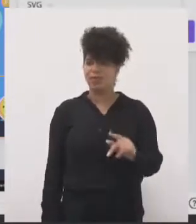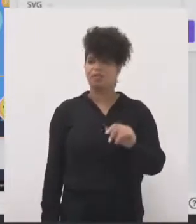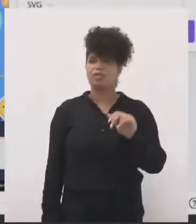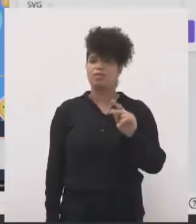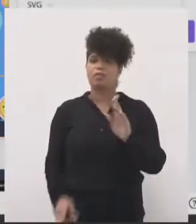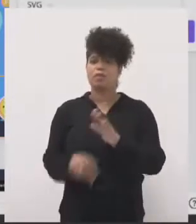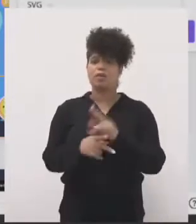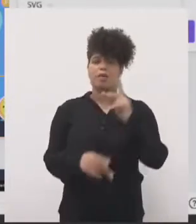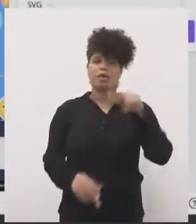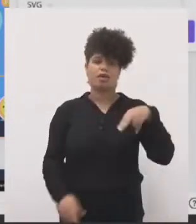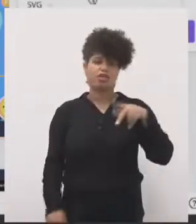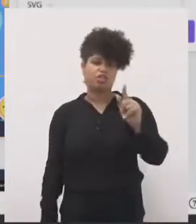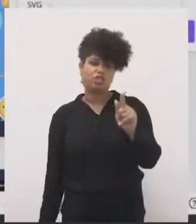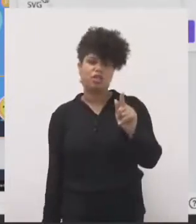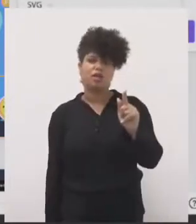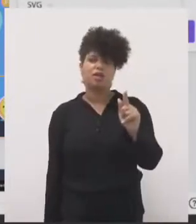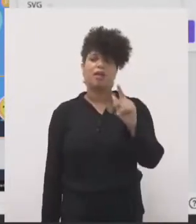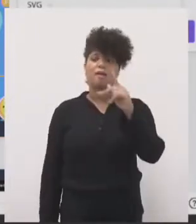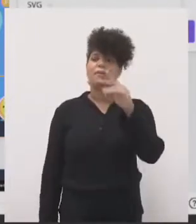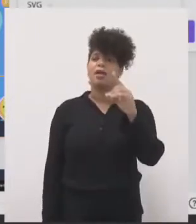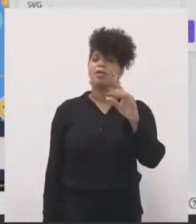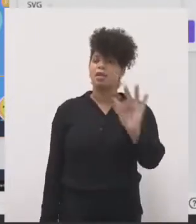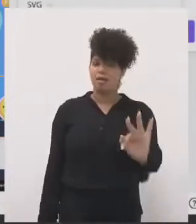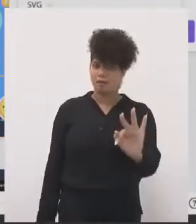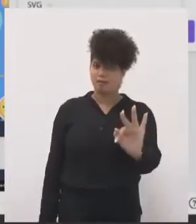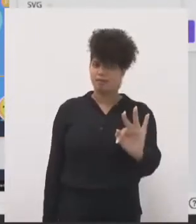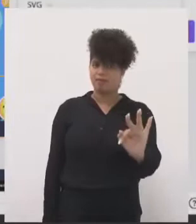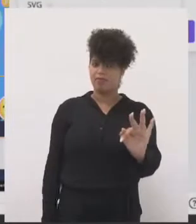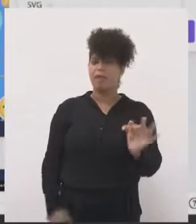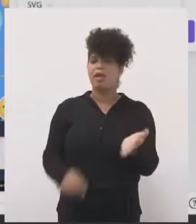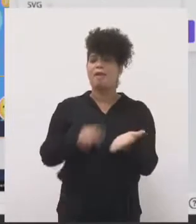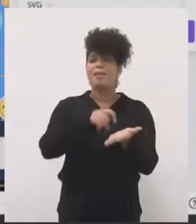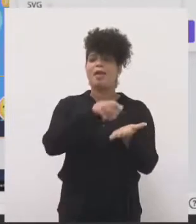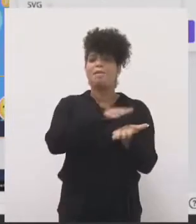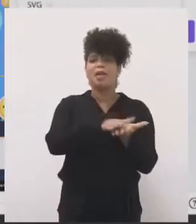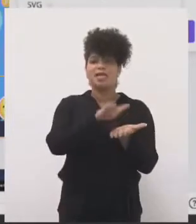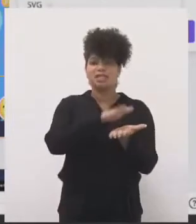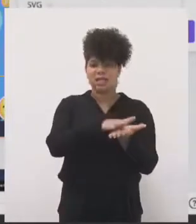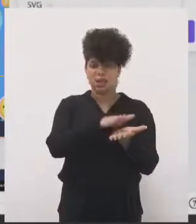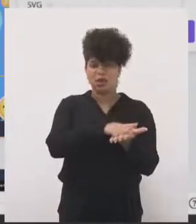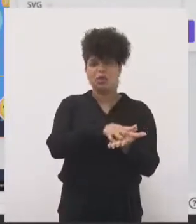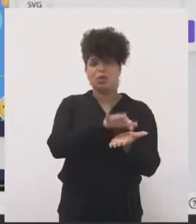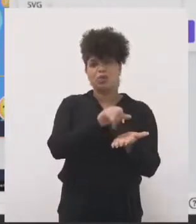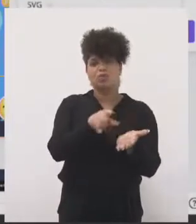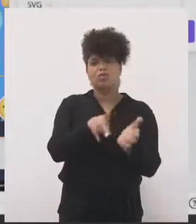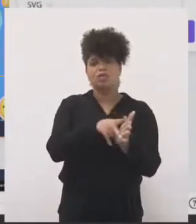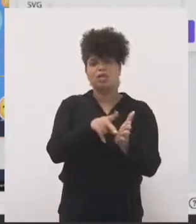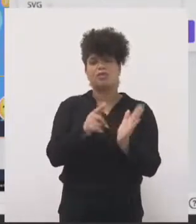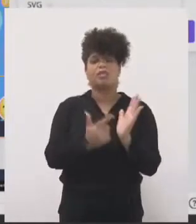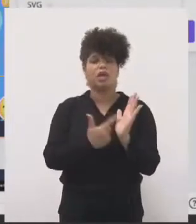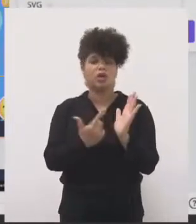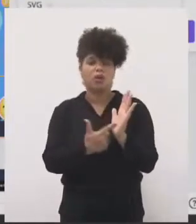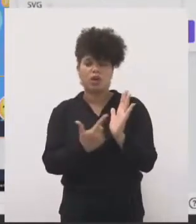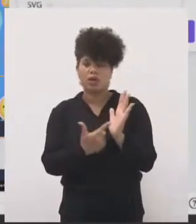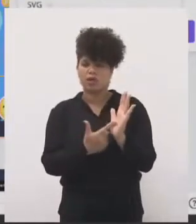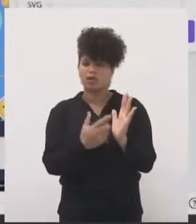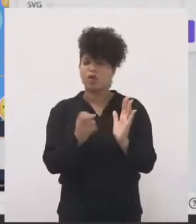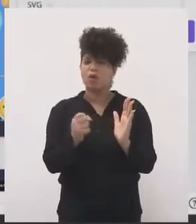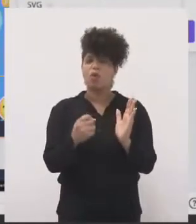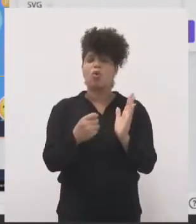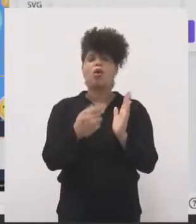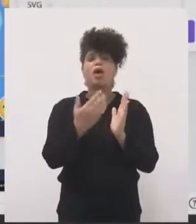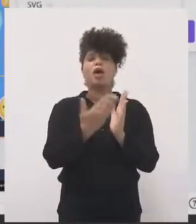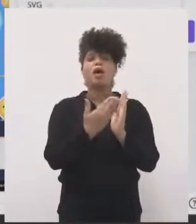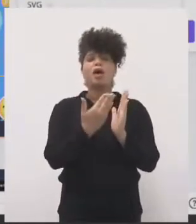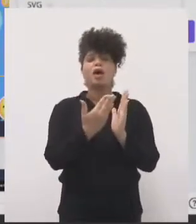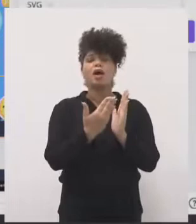JPEG, PDF para impressão, se de repente o professor estiver trabalhando no livro ou em alguma apostila, alguma coisa